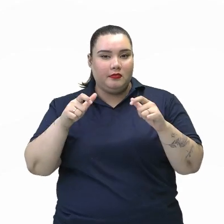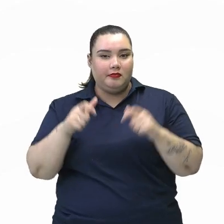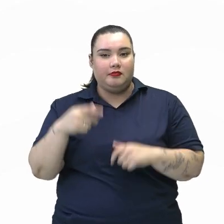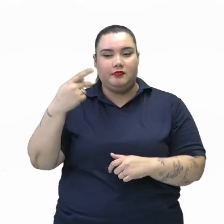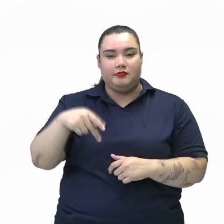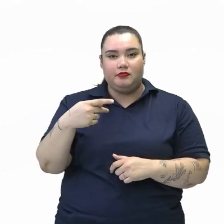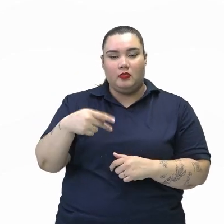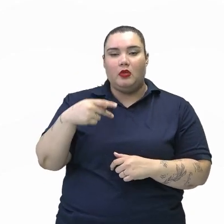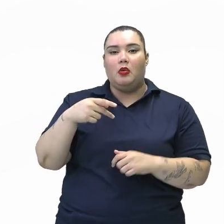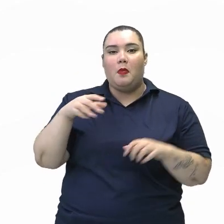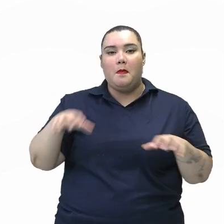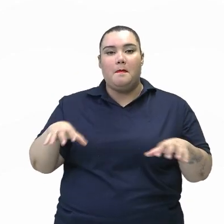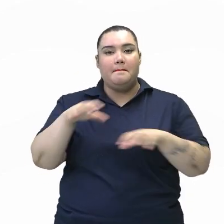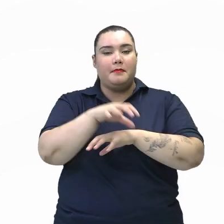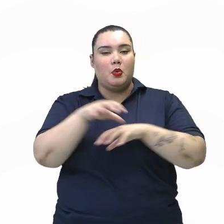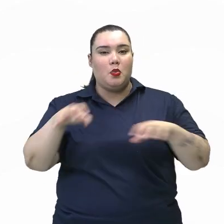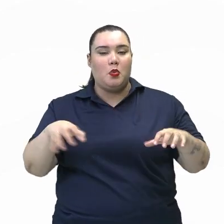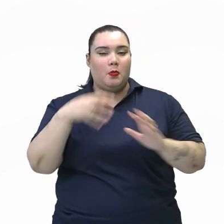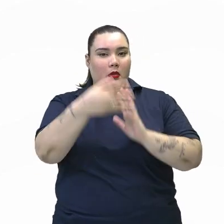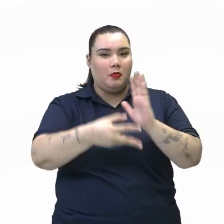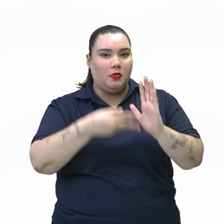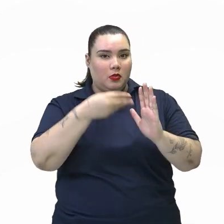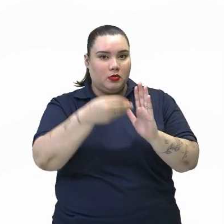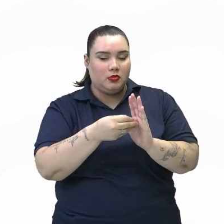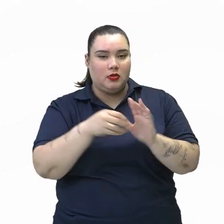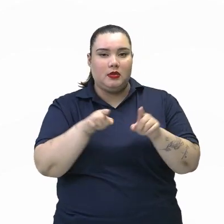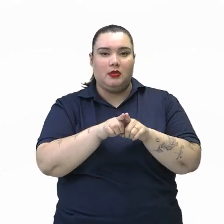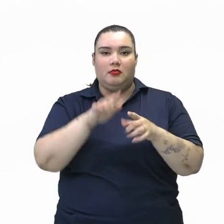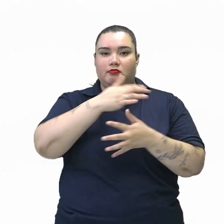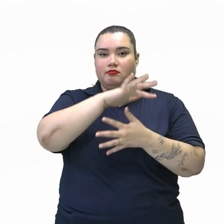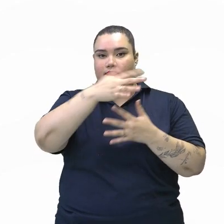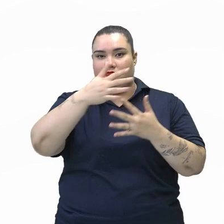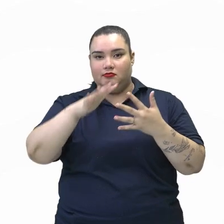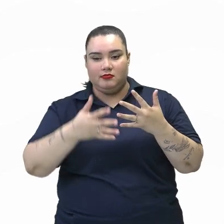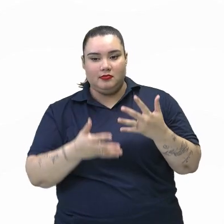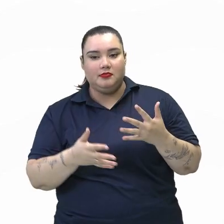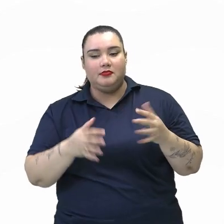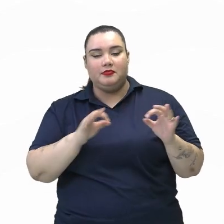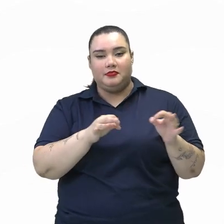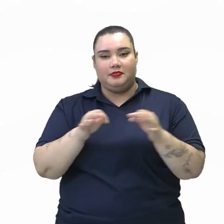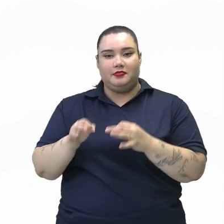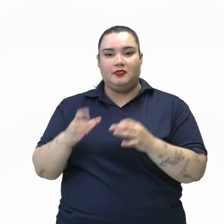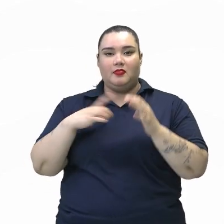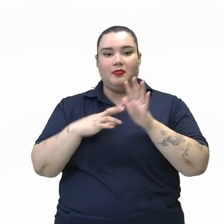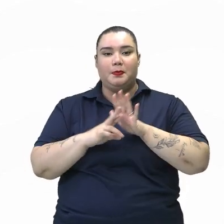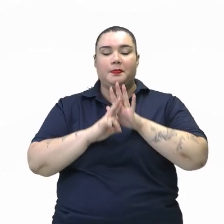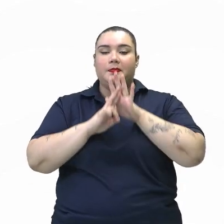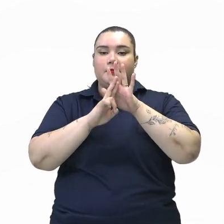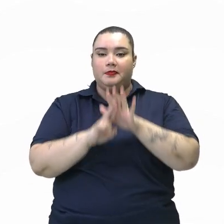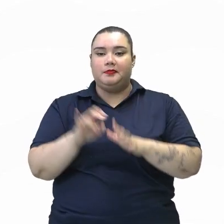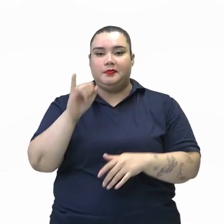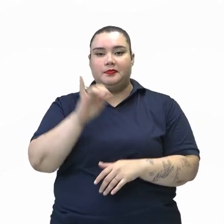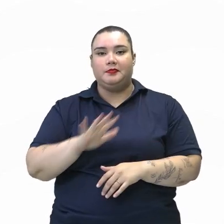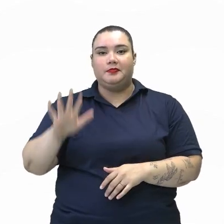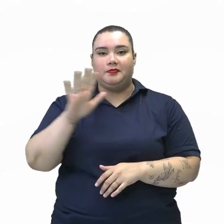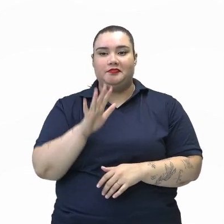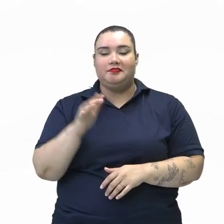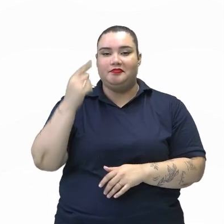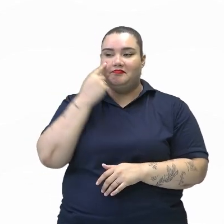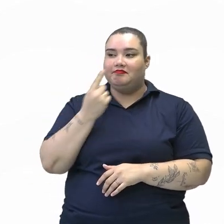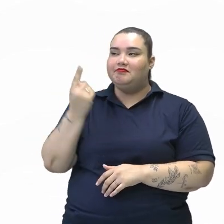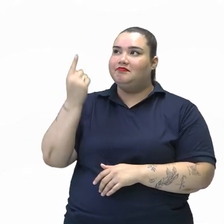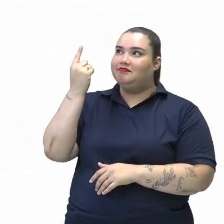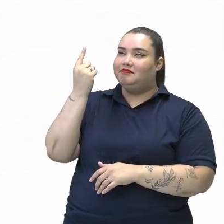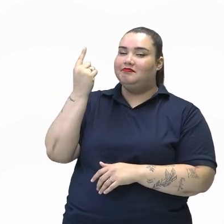nossos biomas Amazônia e Mata Atlântica também, né, uma pequena representação na Mata Atlântica, a maior parte é